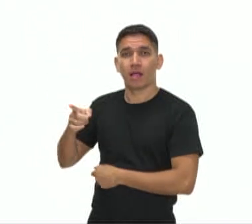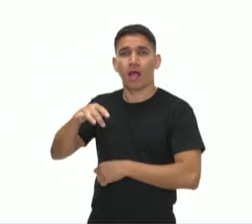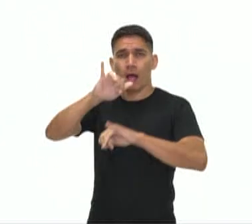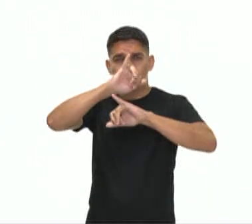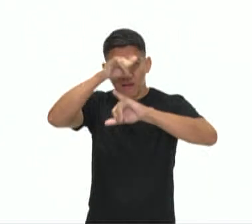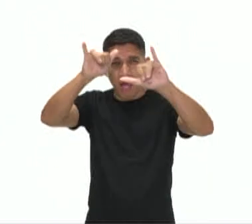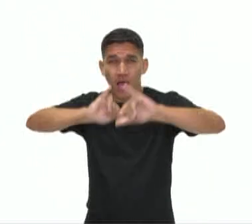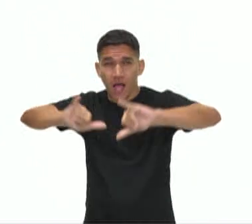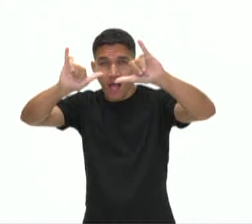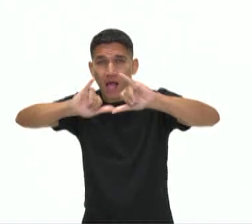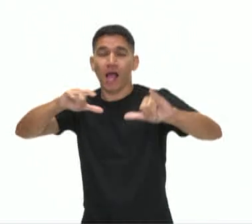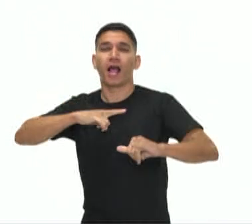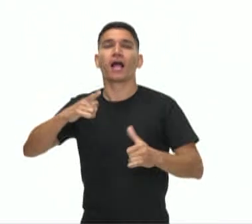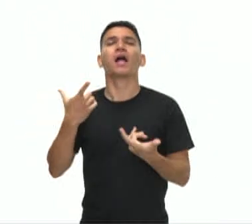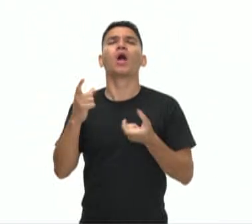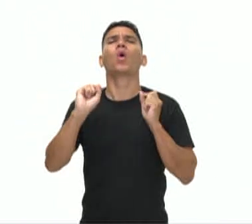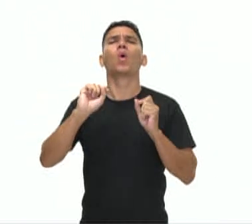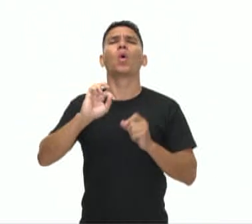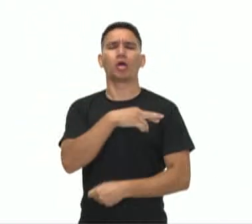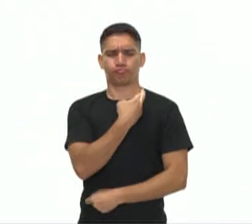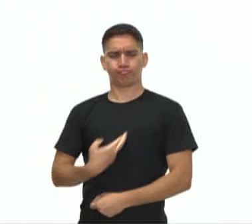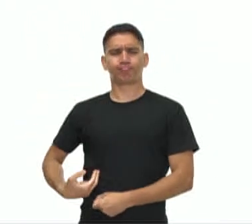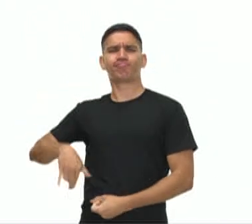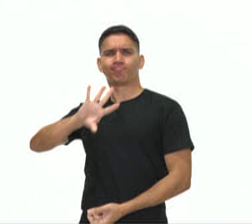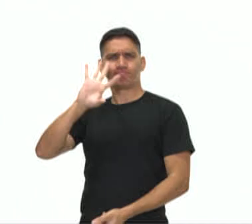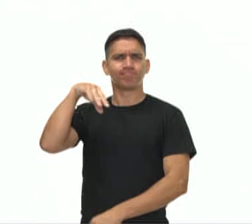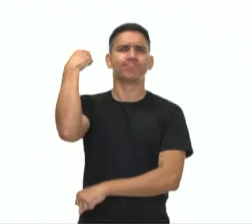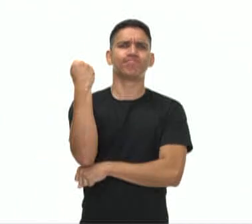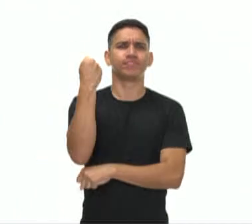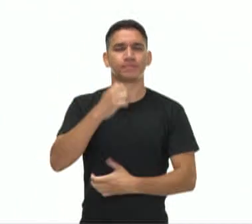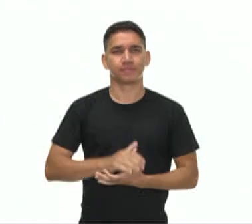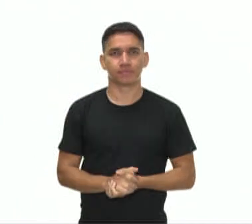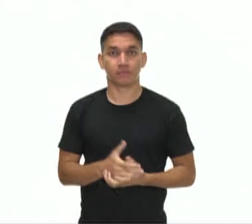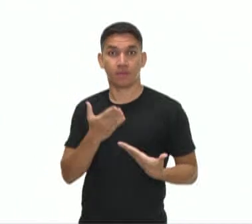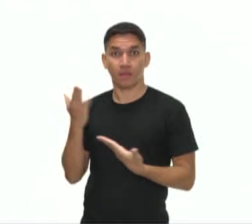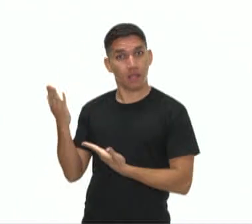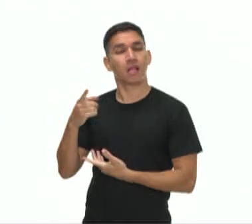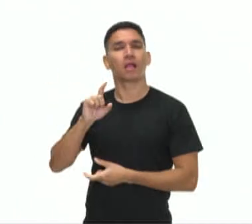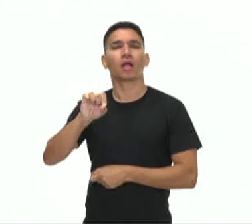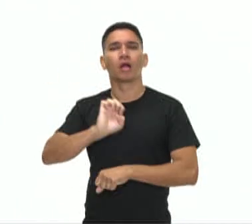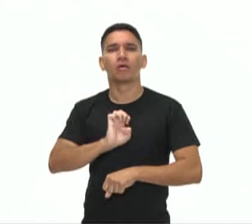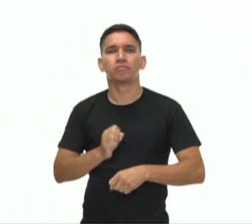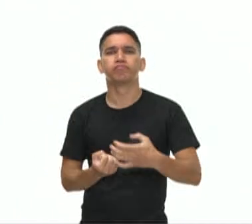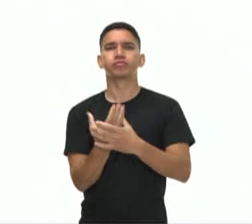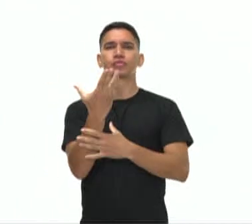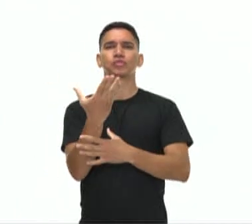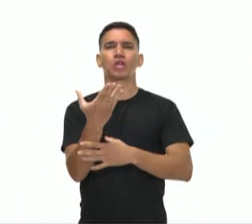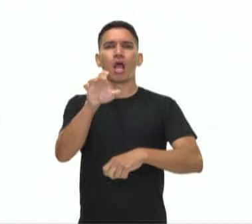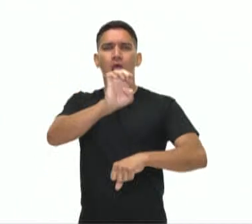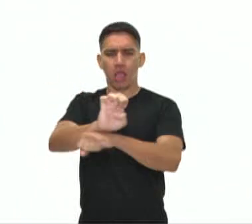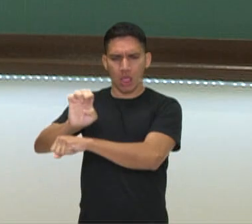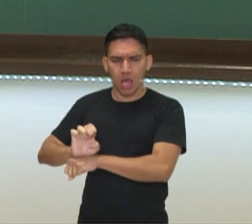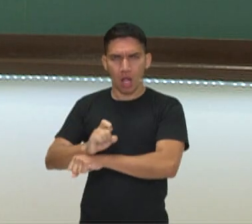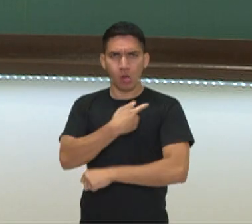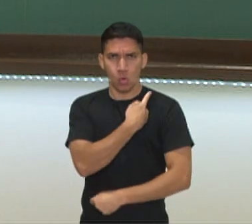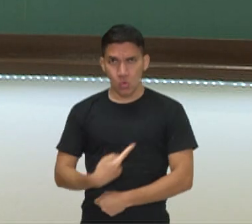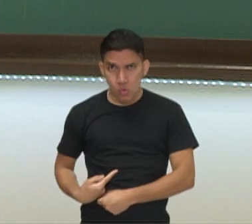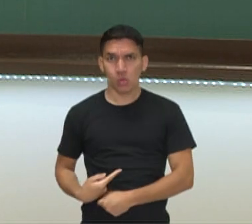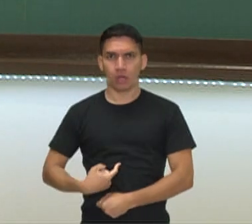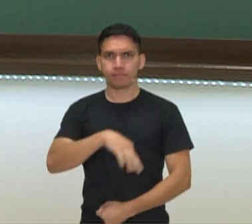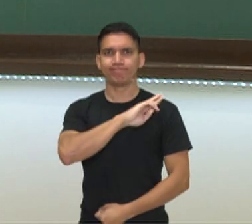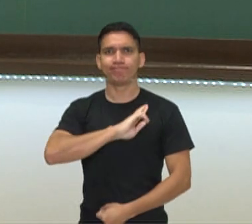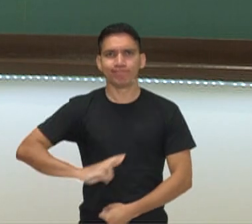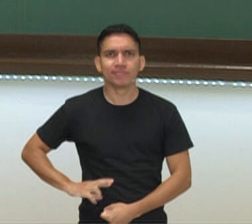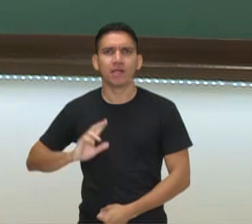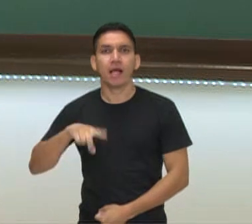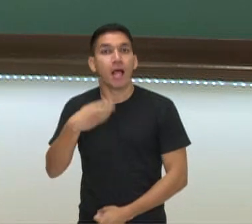República. Então, esse Estado republicano, ele nasce, com uma tentativa da classe